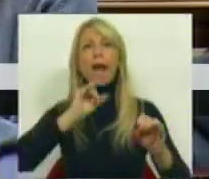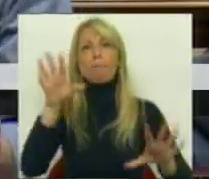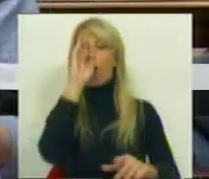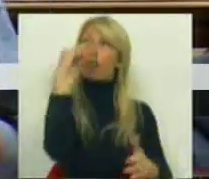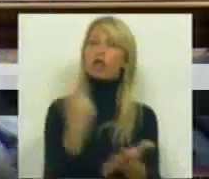início de um dia de aulas. Muito obrigada.